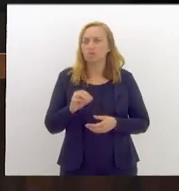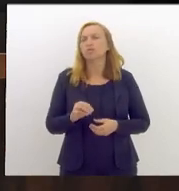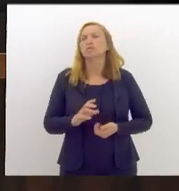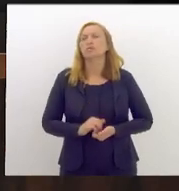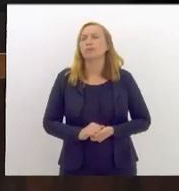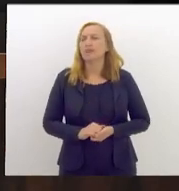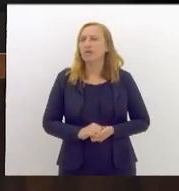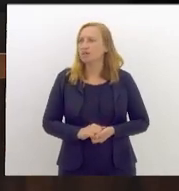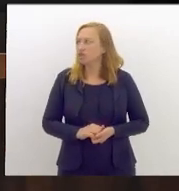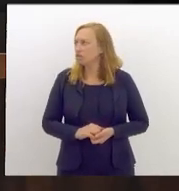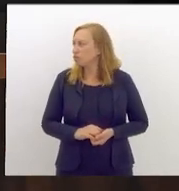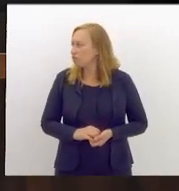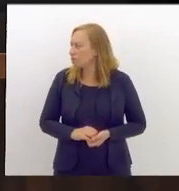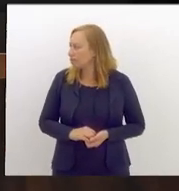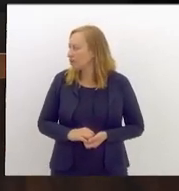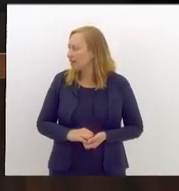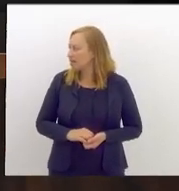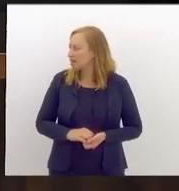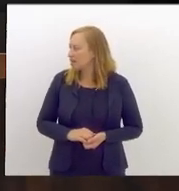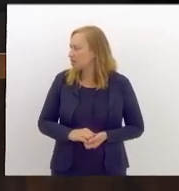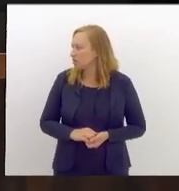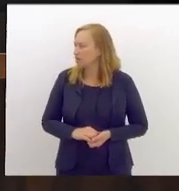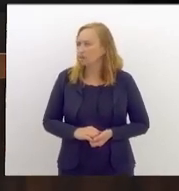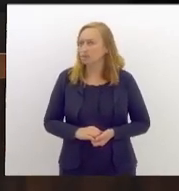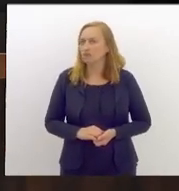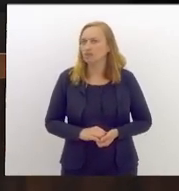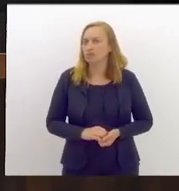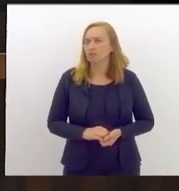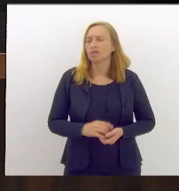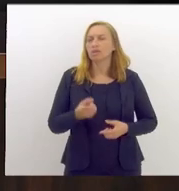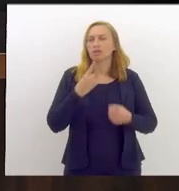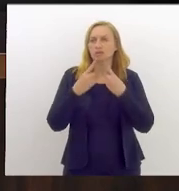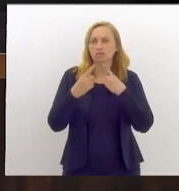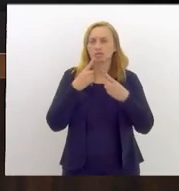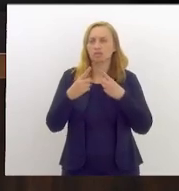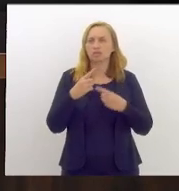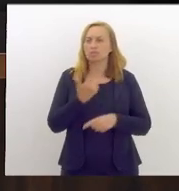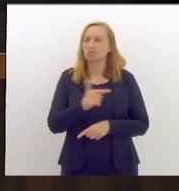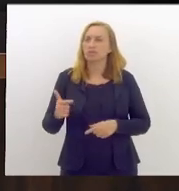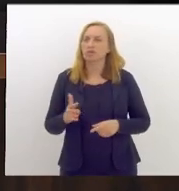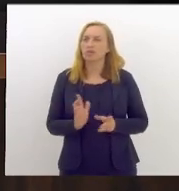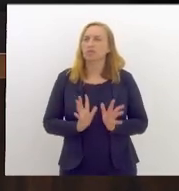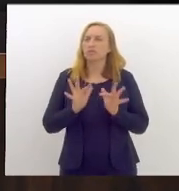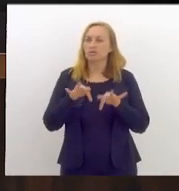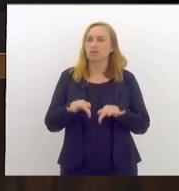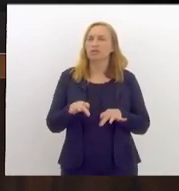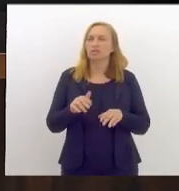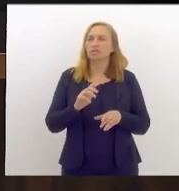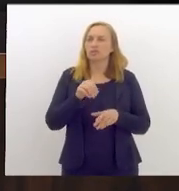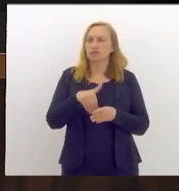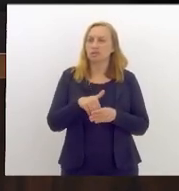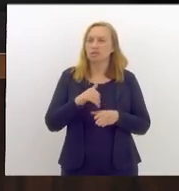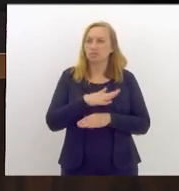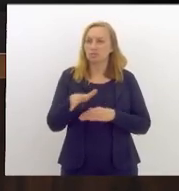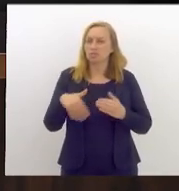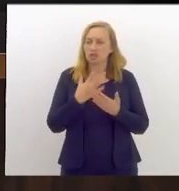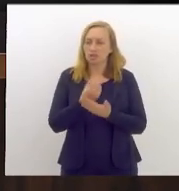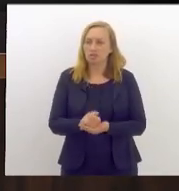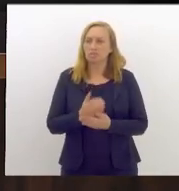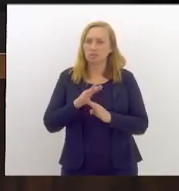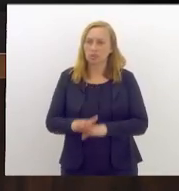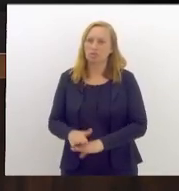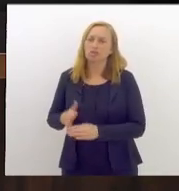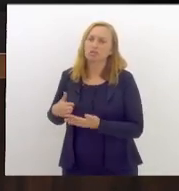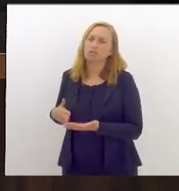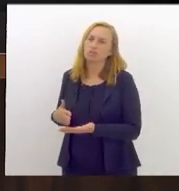em bloco senhores em discussão em votação seus